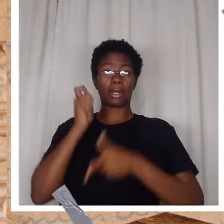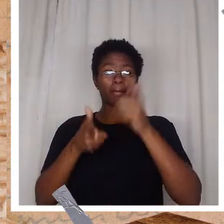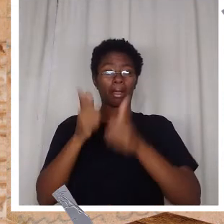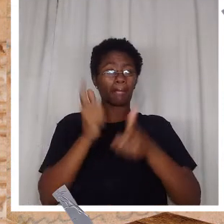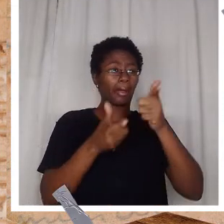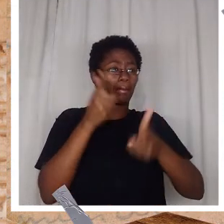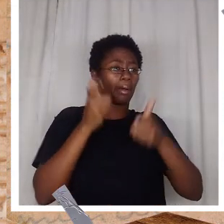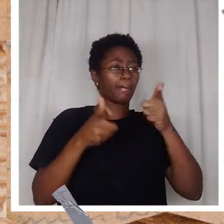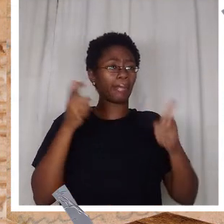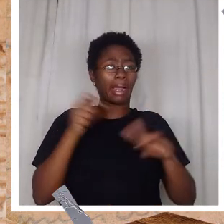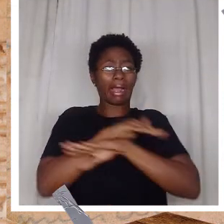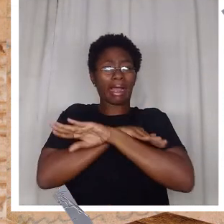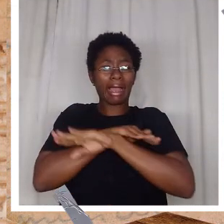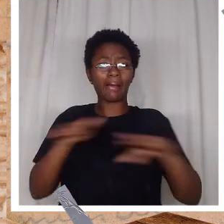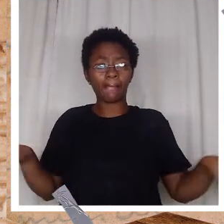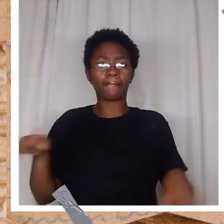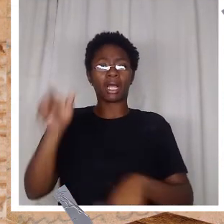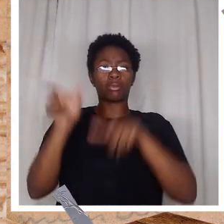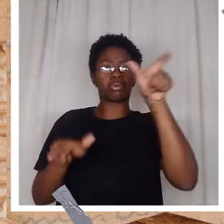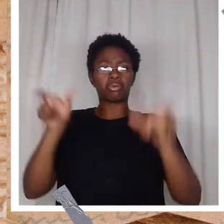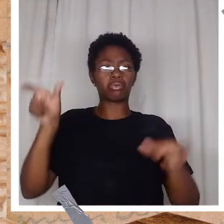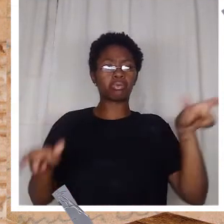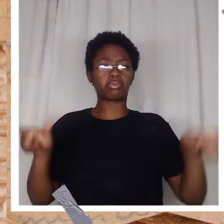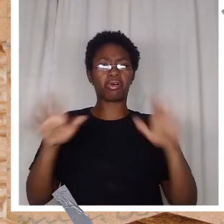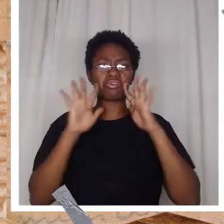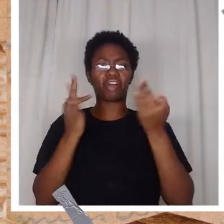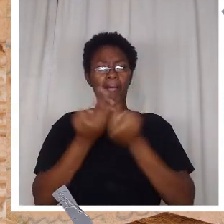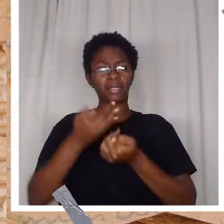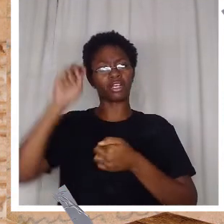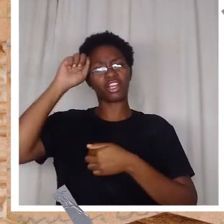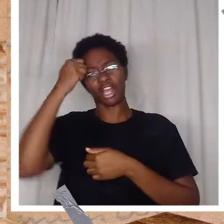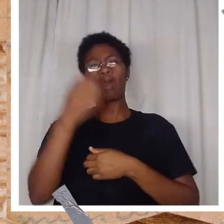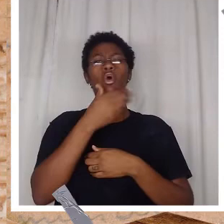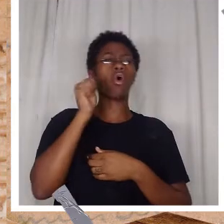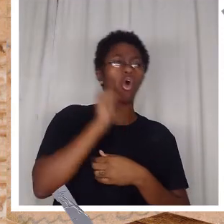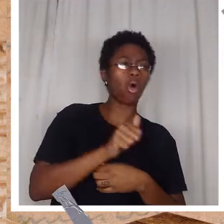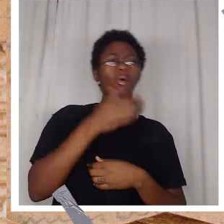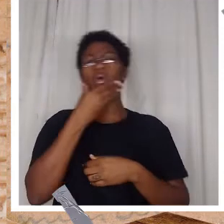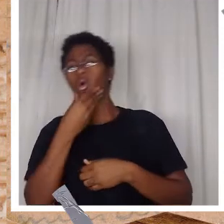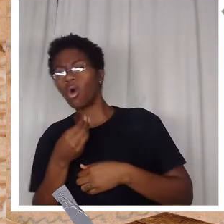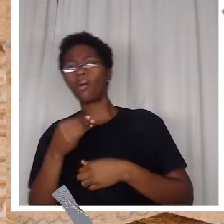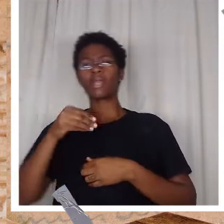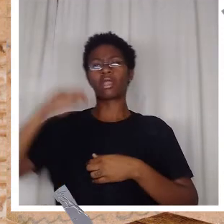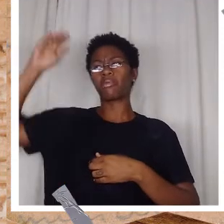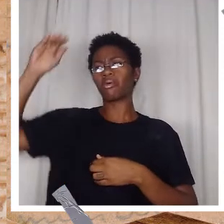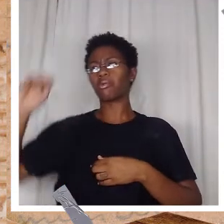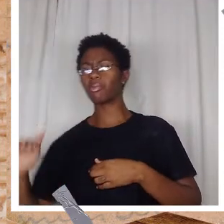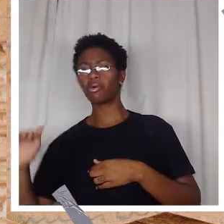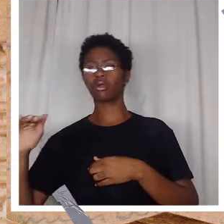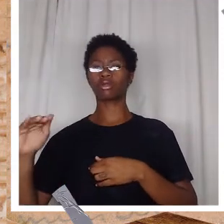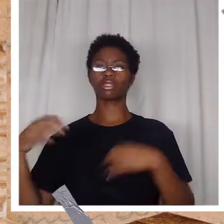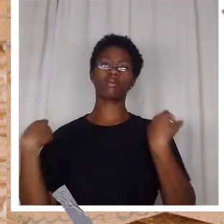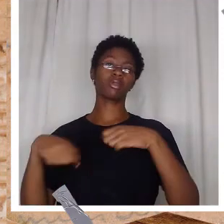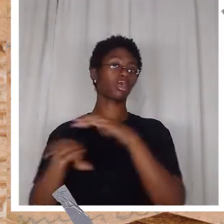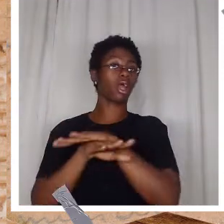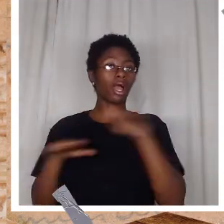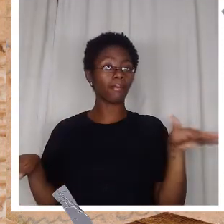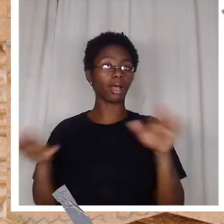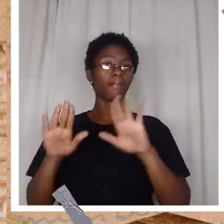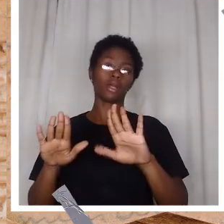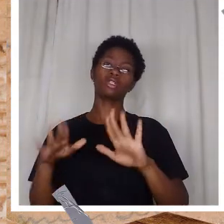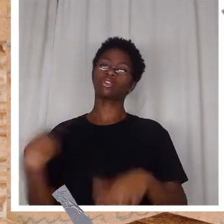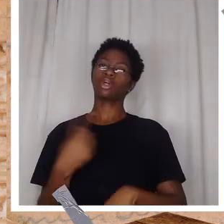pessoas negras, homens, mulheres, meninos, meninas, tem que chegar ao fim. E a gente tem que sempre